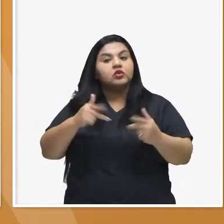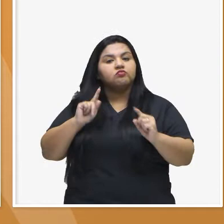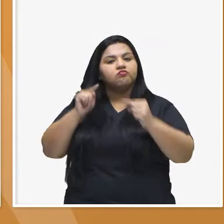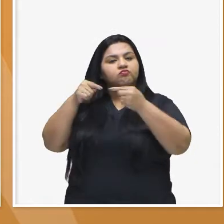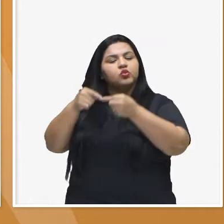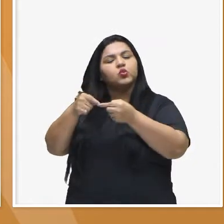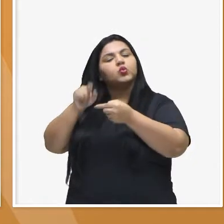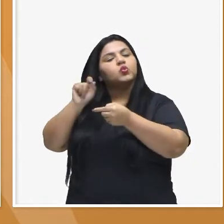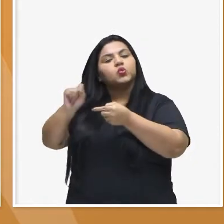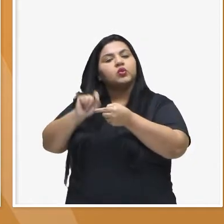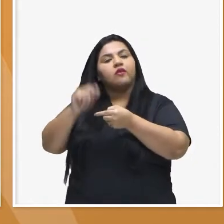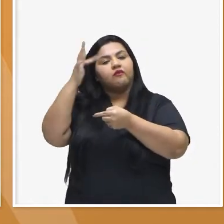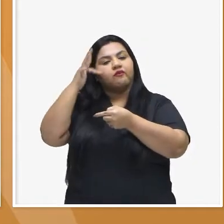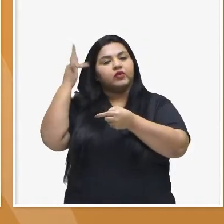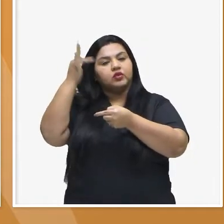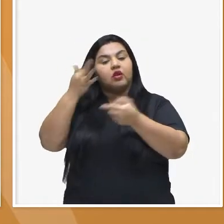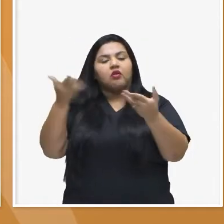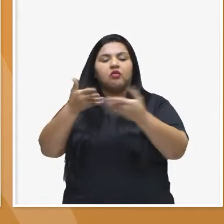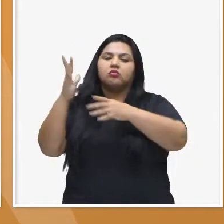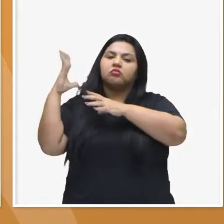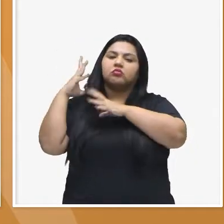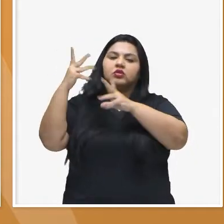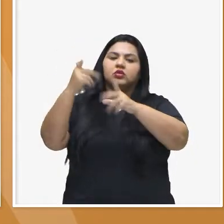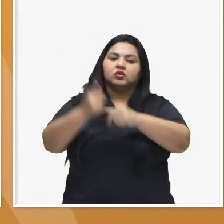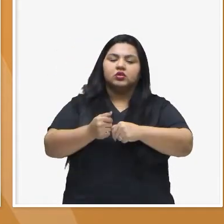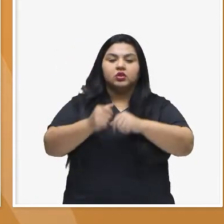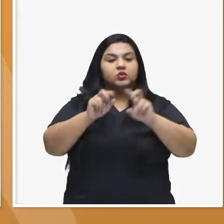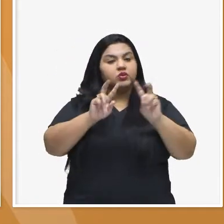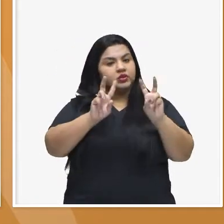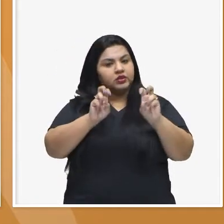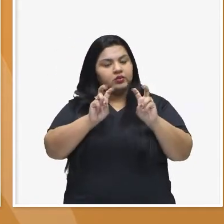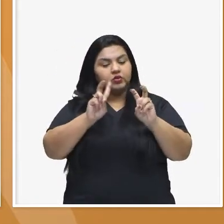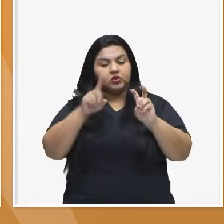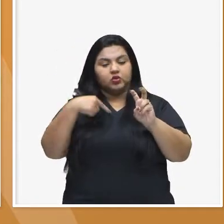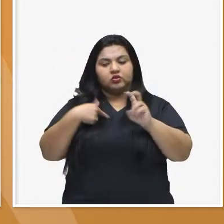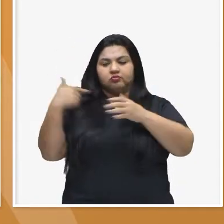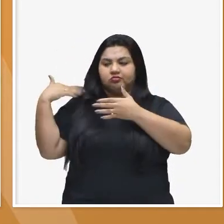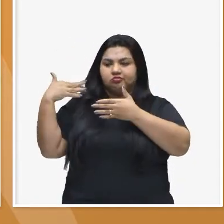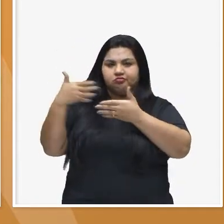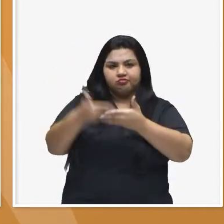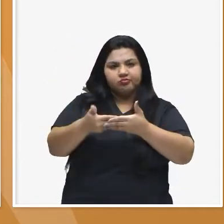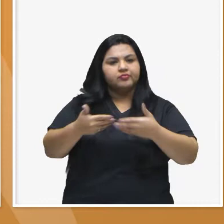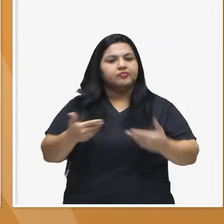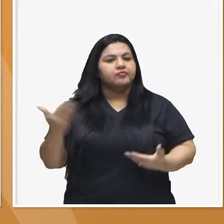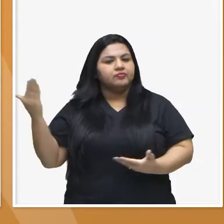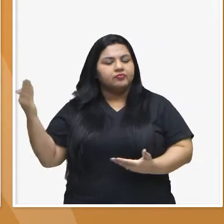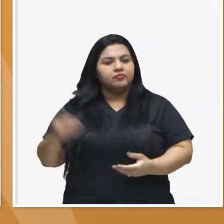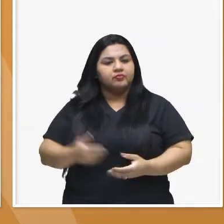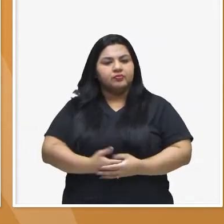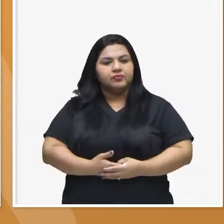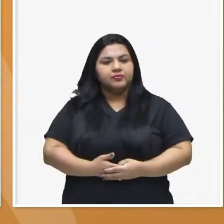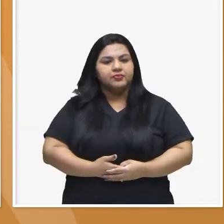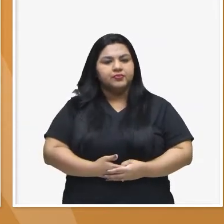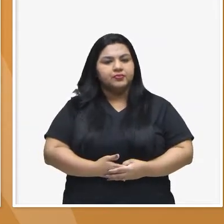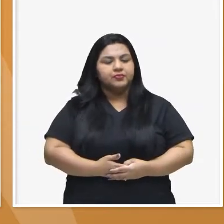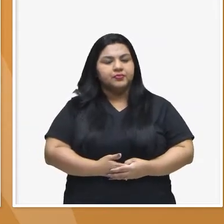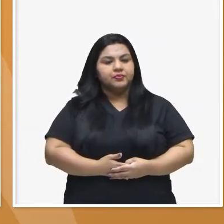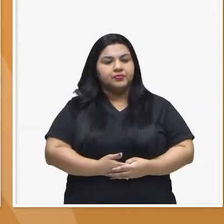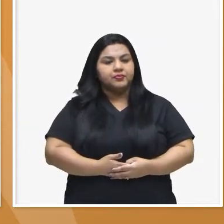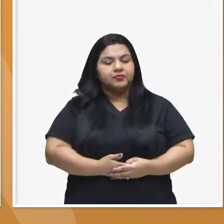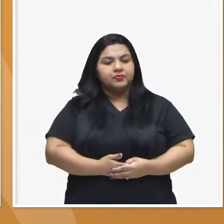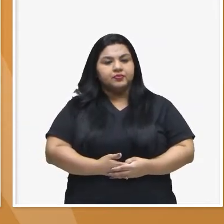fazer uma revisão do assunto que nós estudamos até aqui no momento. Bom, nós falamos aí sobre a